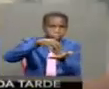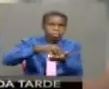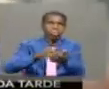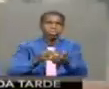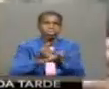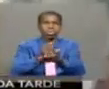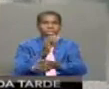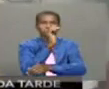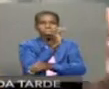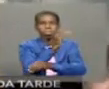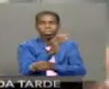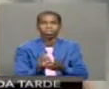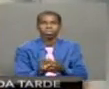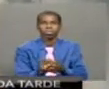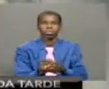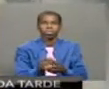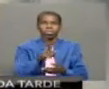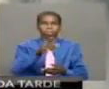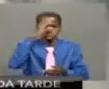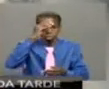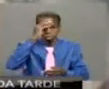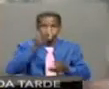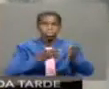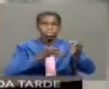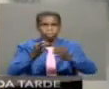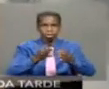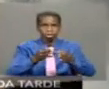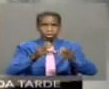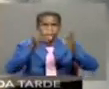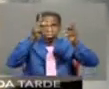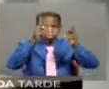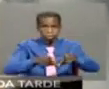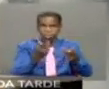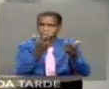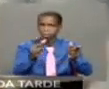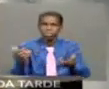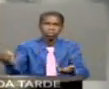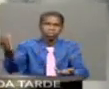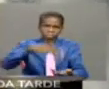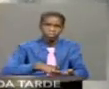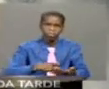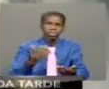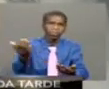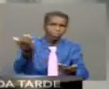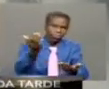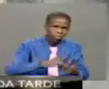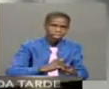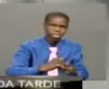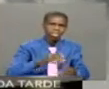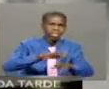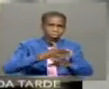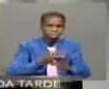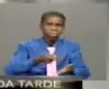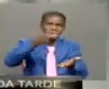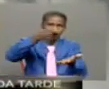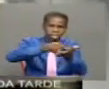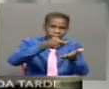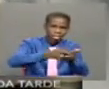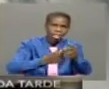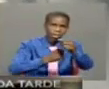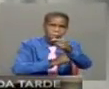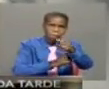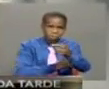particular. As pessoas interessadas a investir no turismo, que venham, que o Cuxi vai garantir esta estabilidade e até incentivos, porque